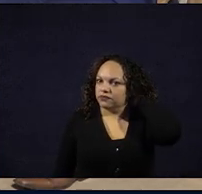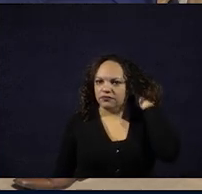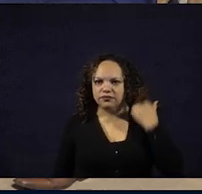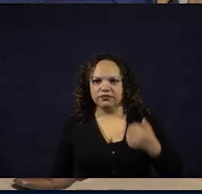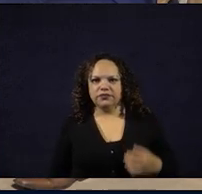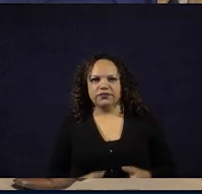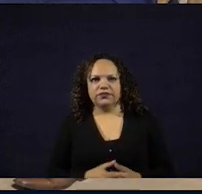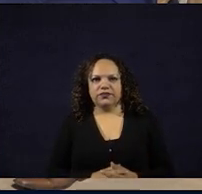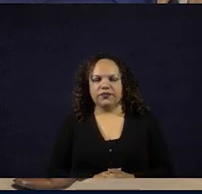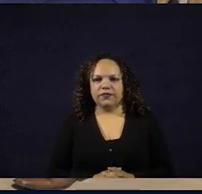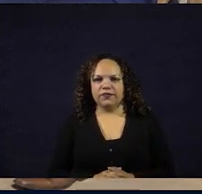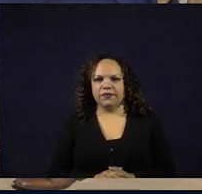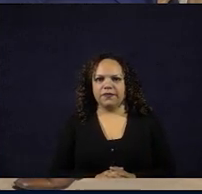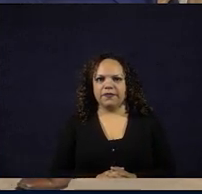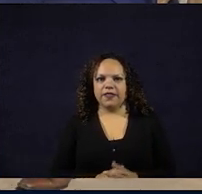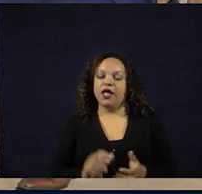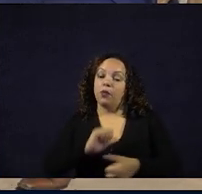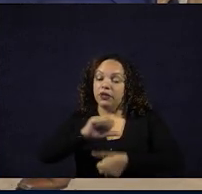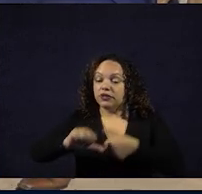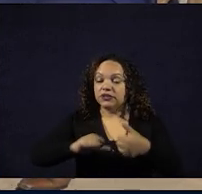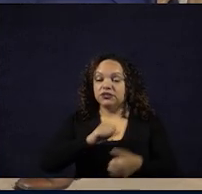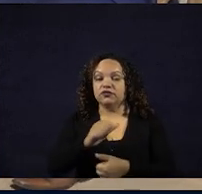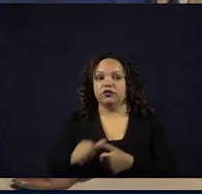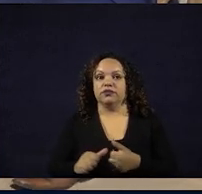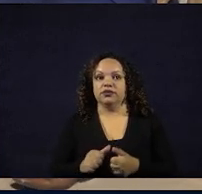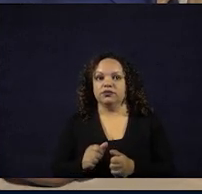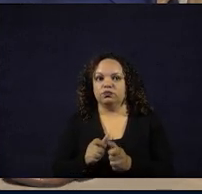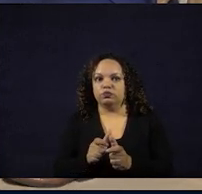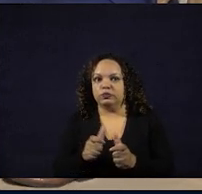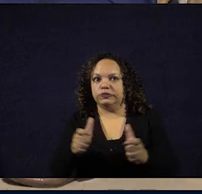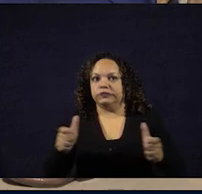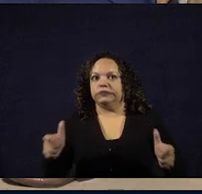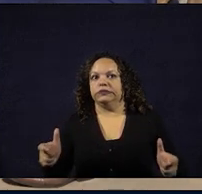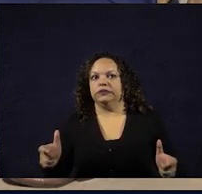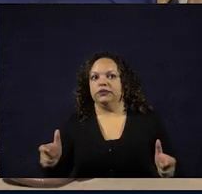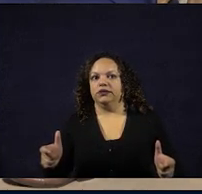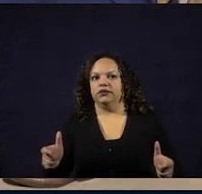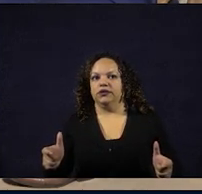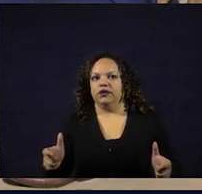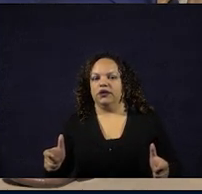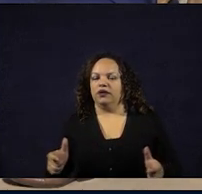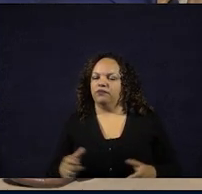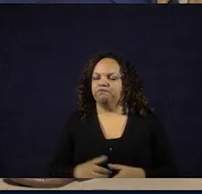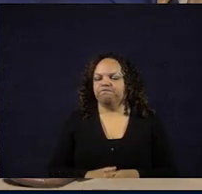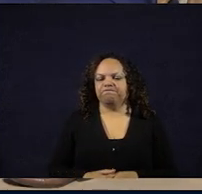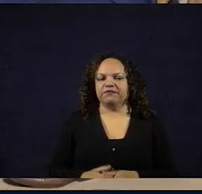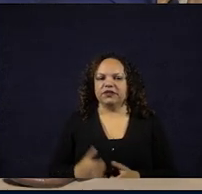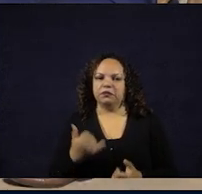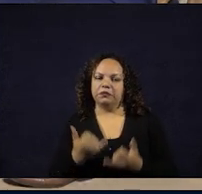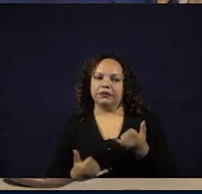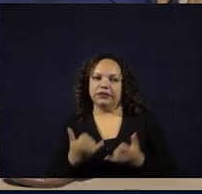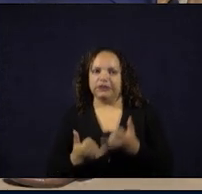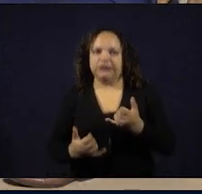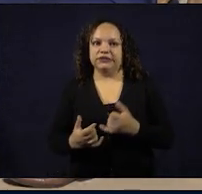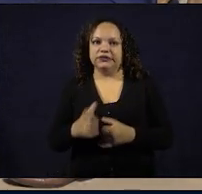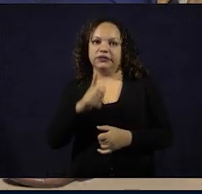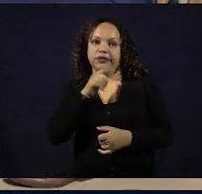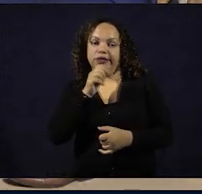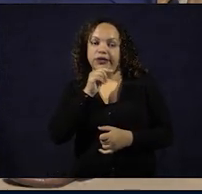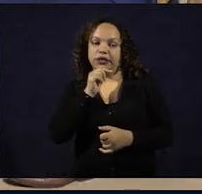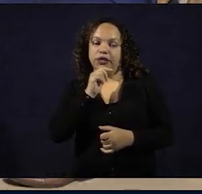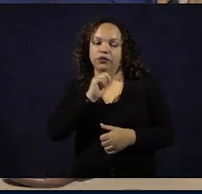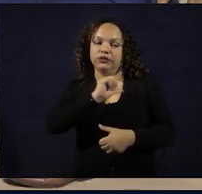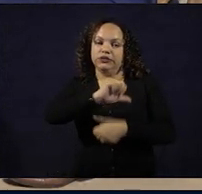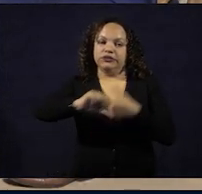não é uma mudança muito grande né basicamente é quase da água para o vinho é